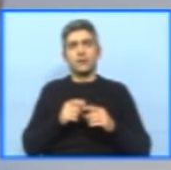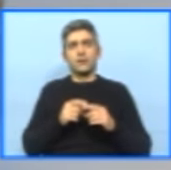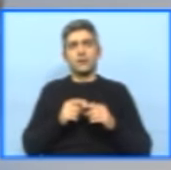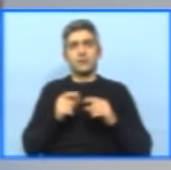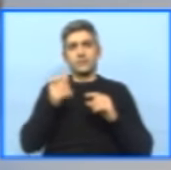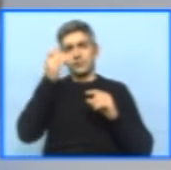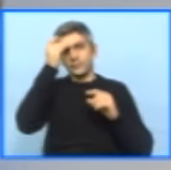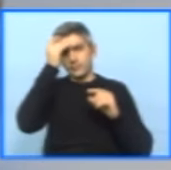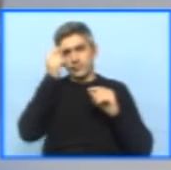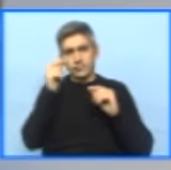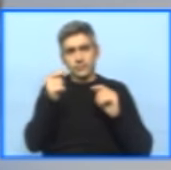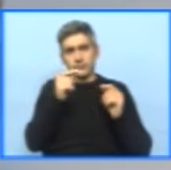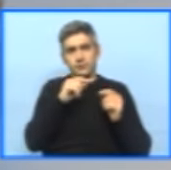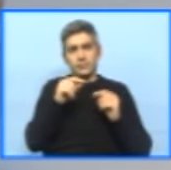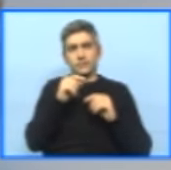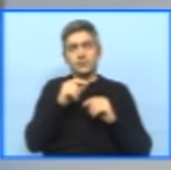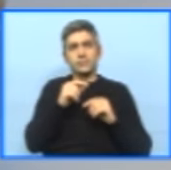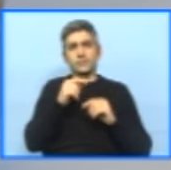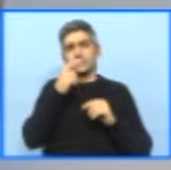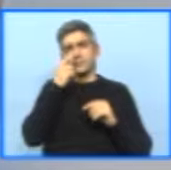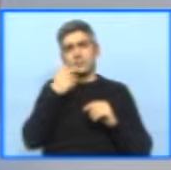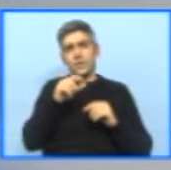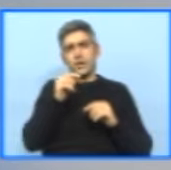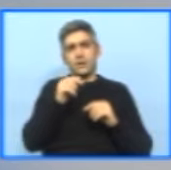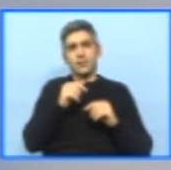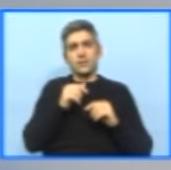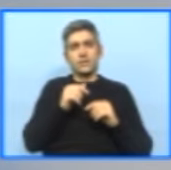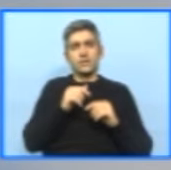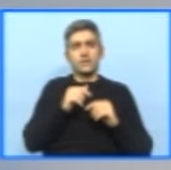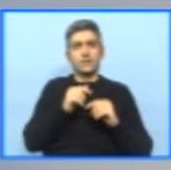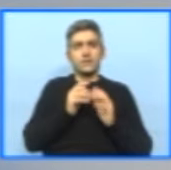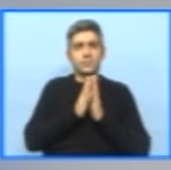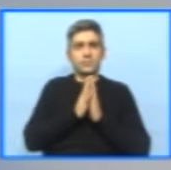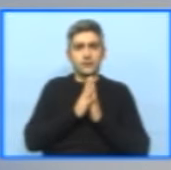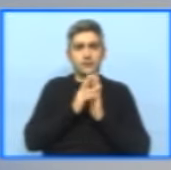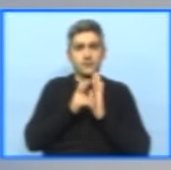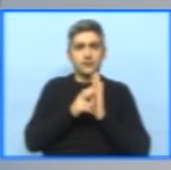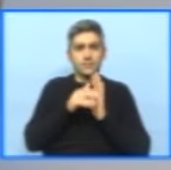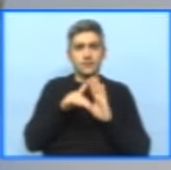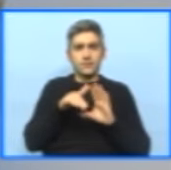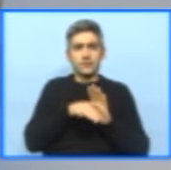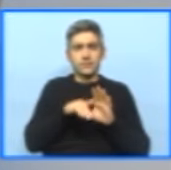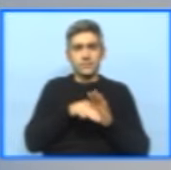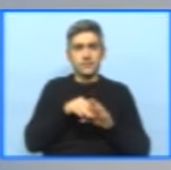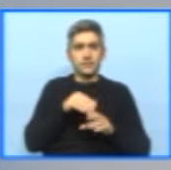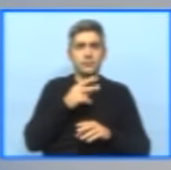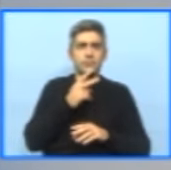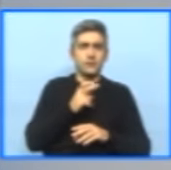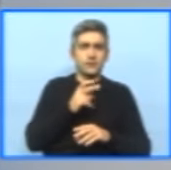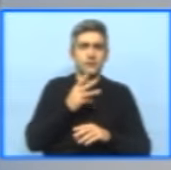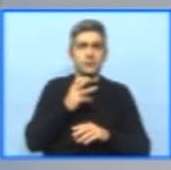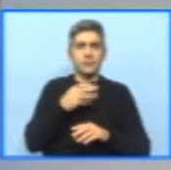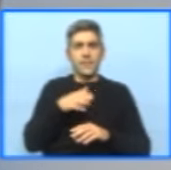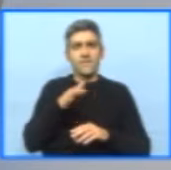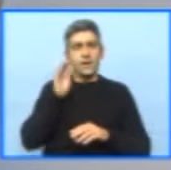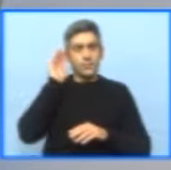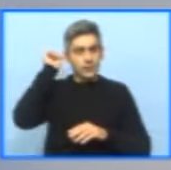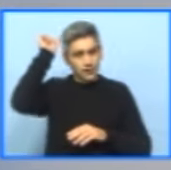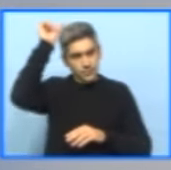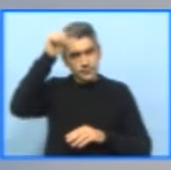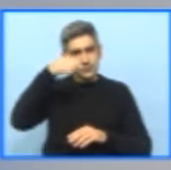escrutínios. Portanto, os catecúmenos que se prepararam mais ou menos 2 anos, 3 anos para receber o batismo, que